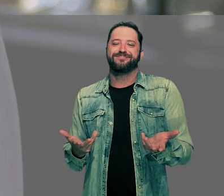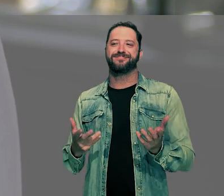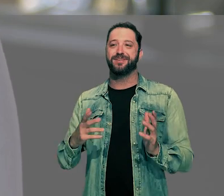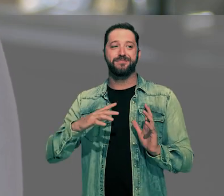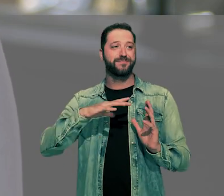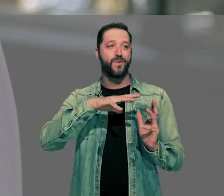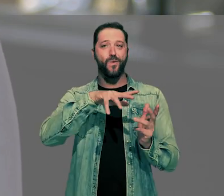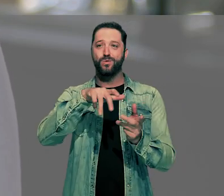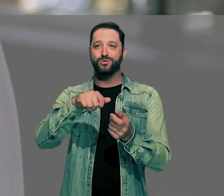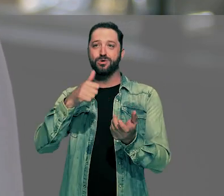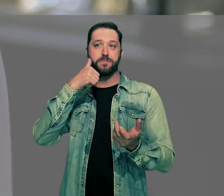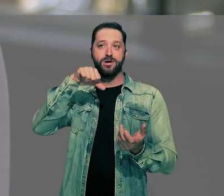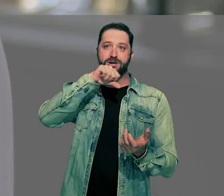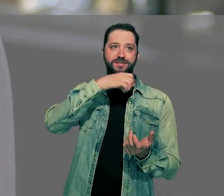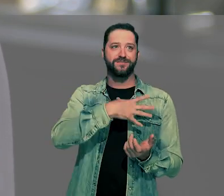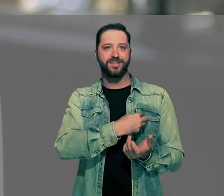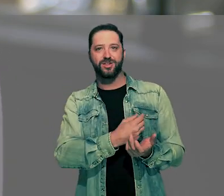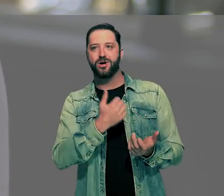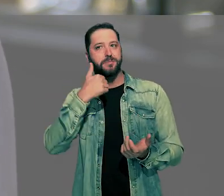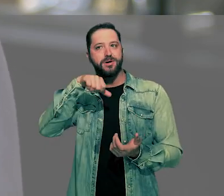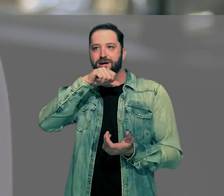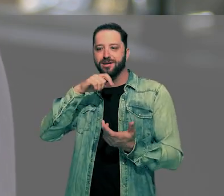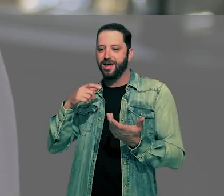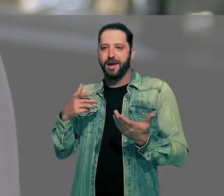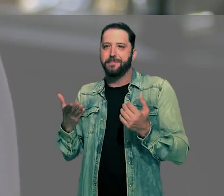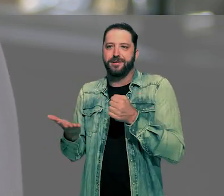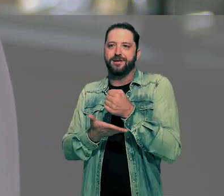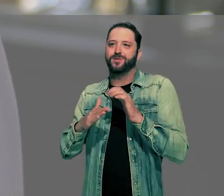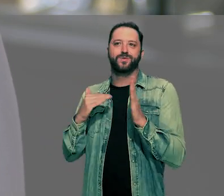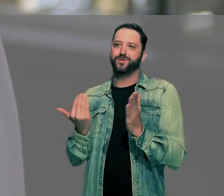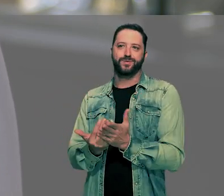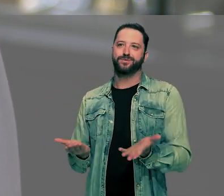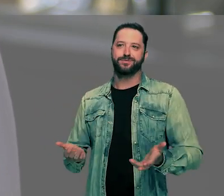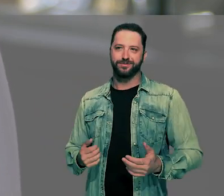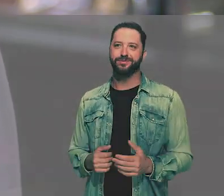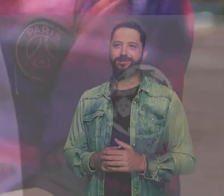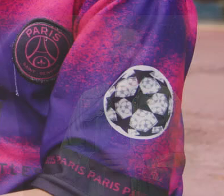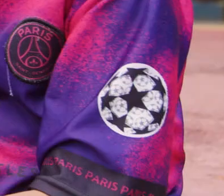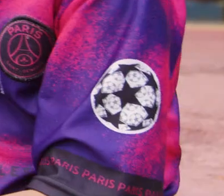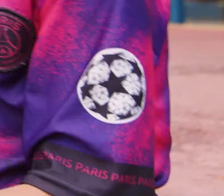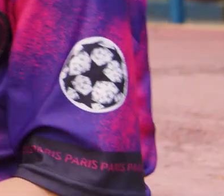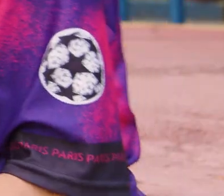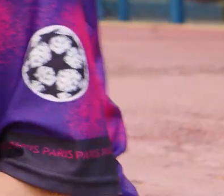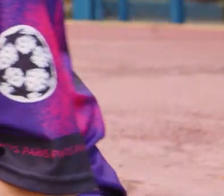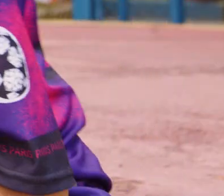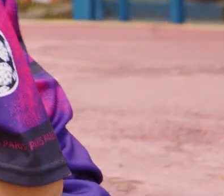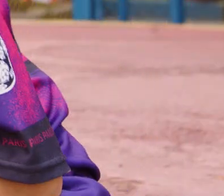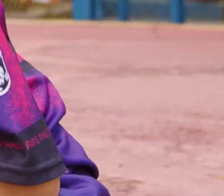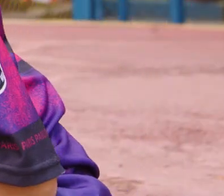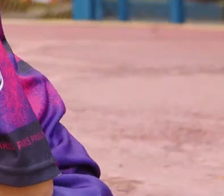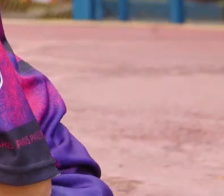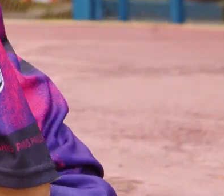mãe gera nesse mundo para mãe e filho, mãe é tudo.